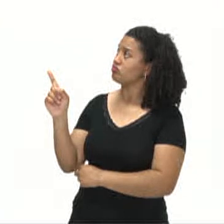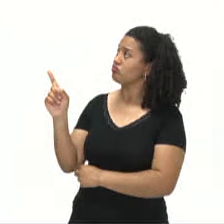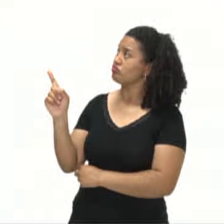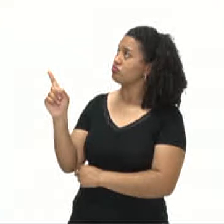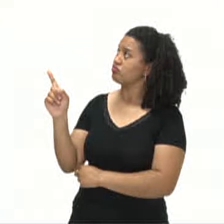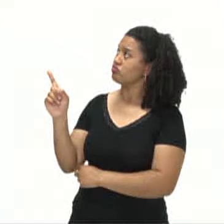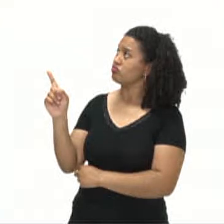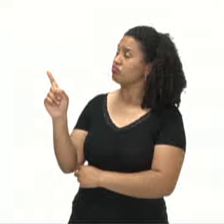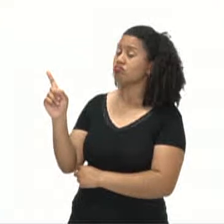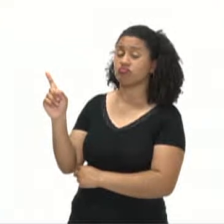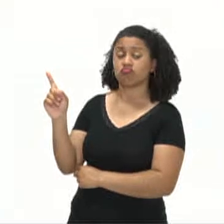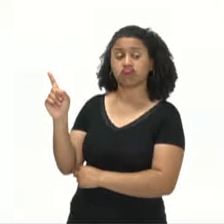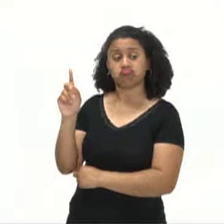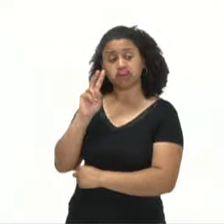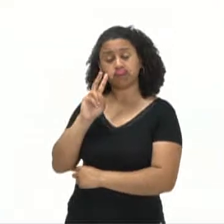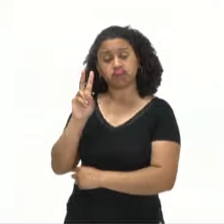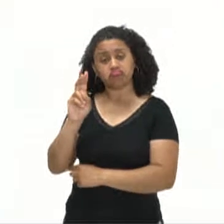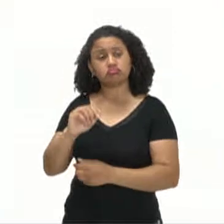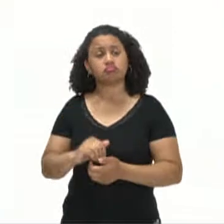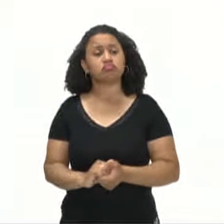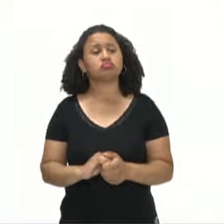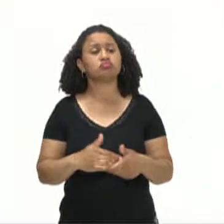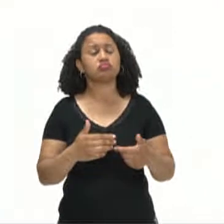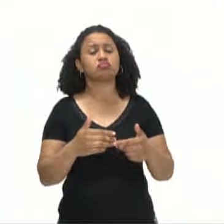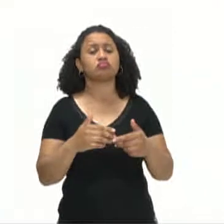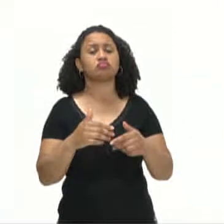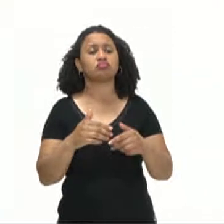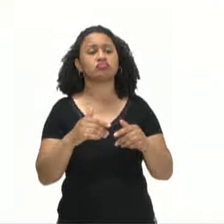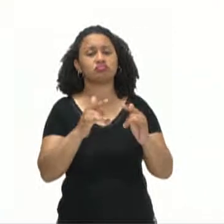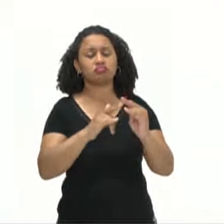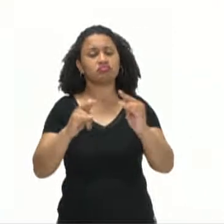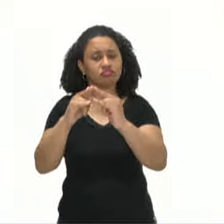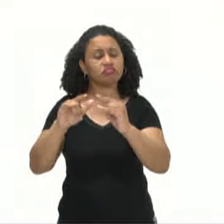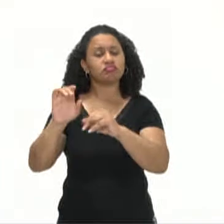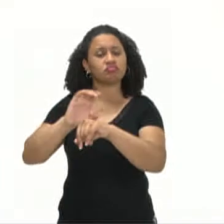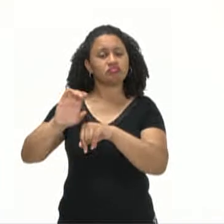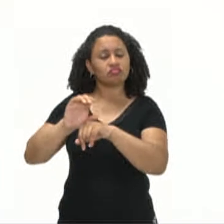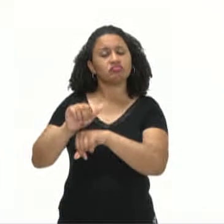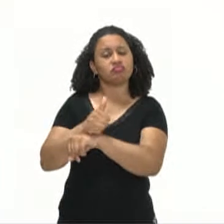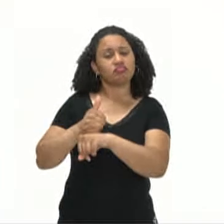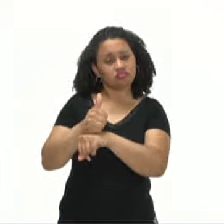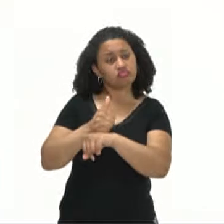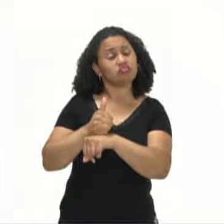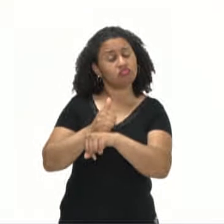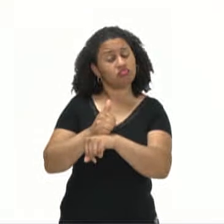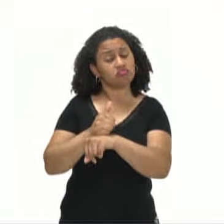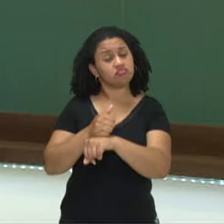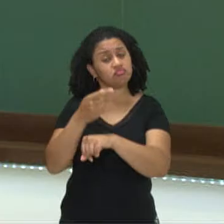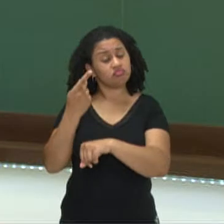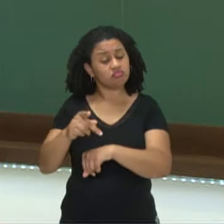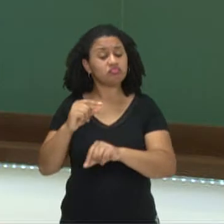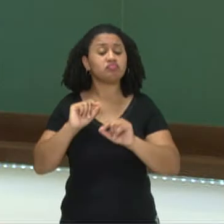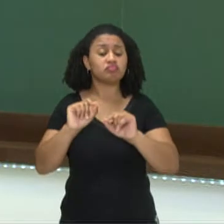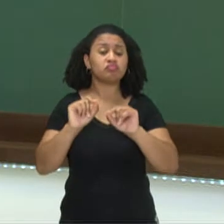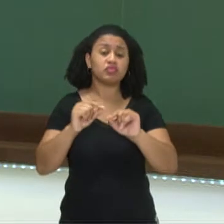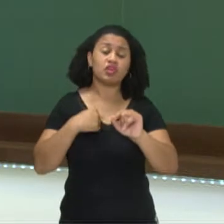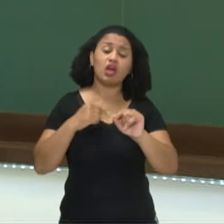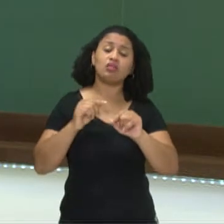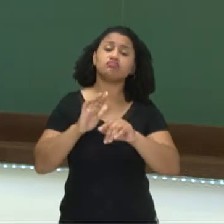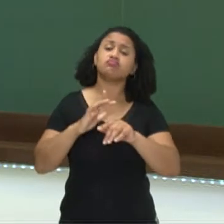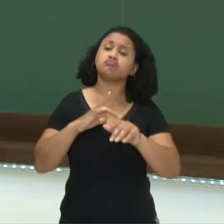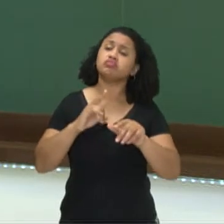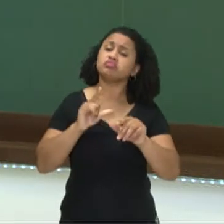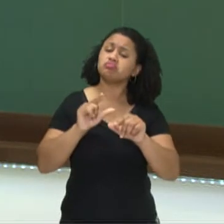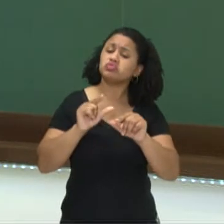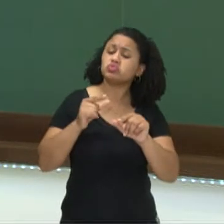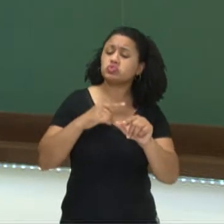www.feiradecursos.ufpr.br/portal. Acesse a feira de cursos e profissões virtual da Universidade Federal do Paraná. Vai te dar aí mais alguns